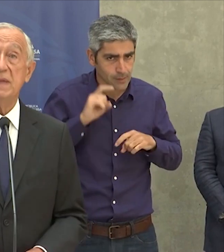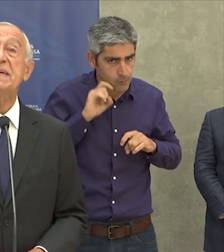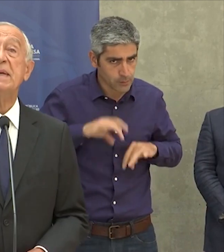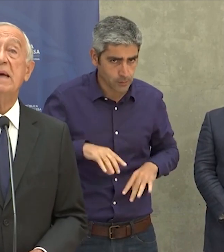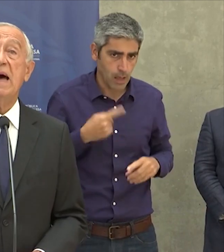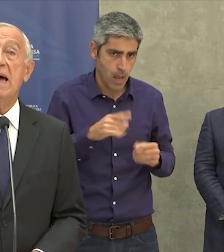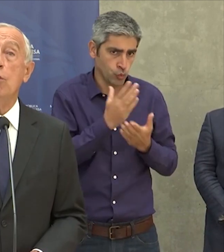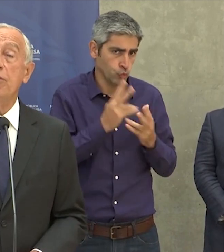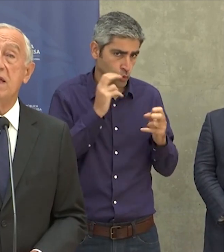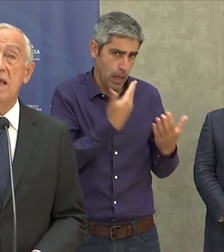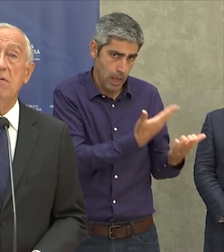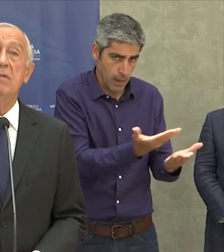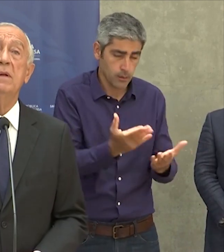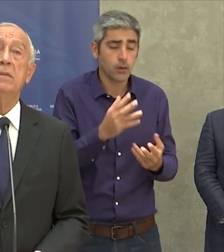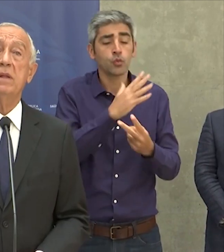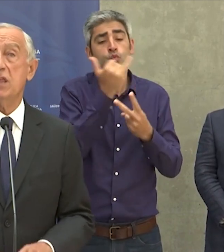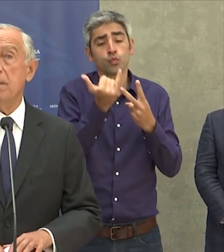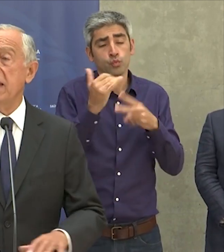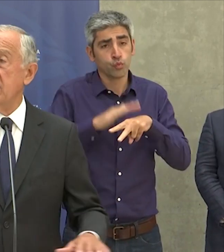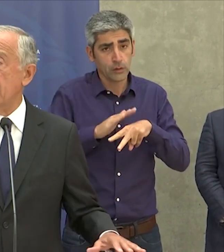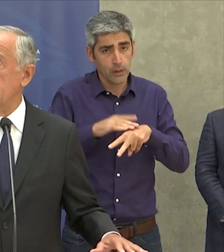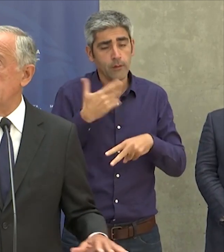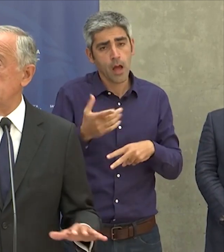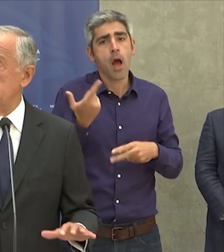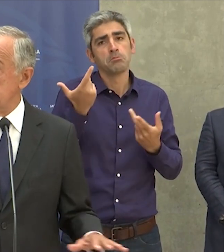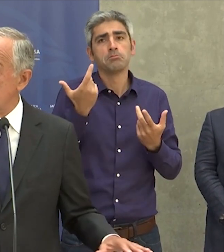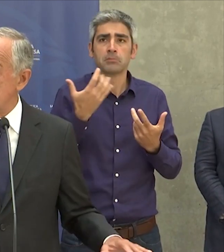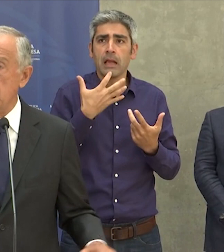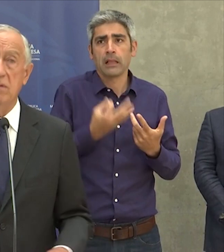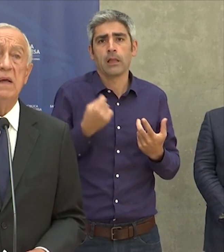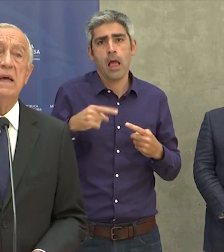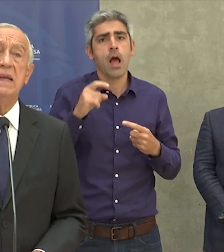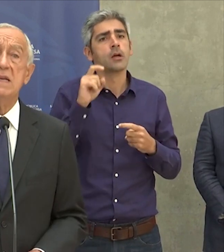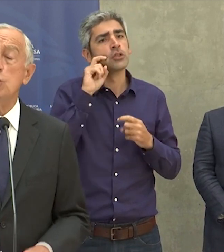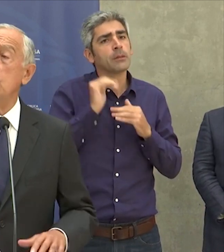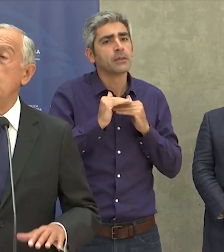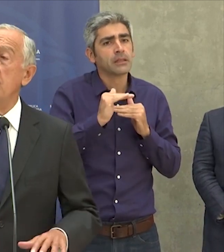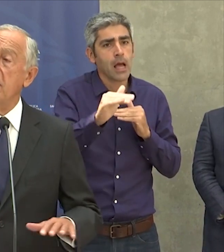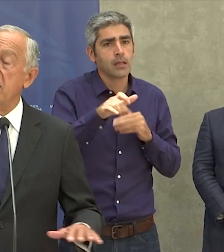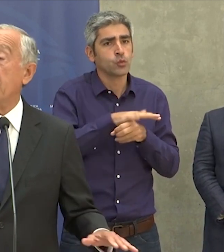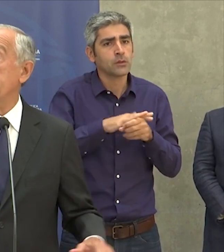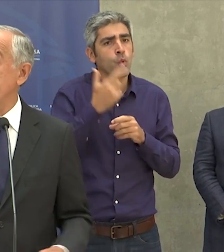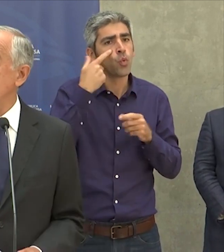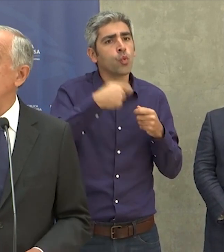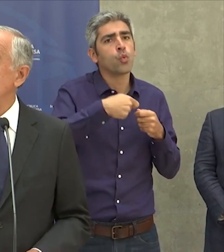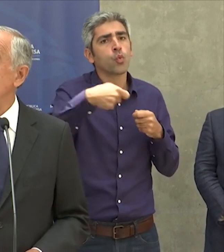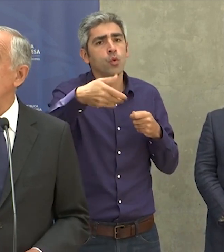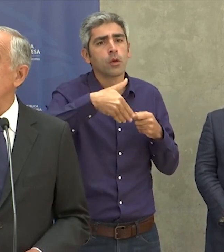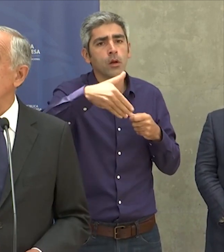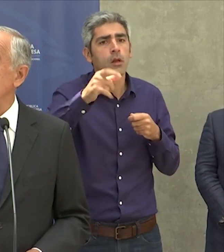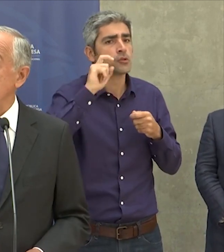razão, há a convicção da estabilidade da situação e da sua durabilidade.